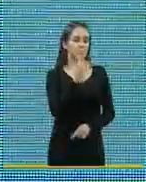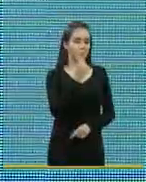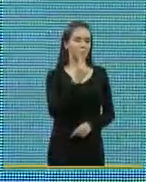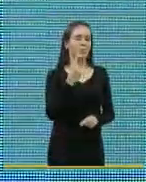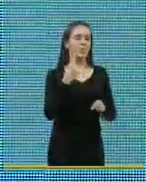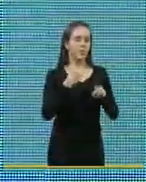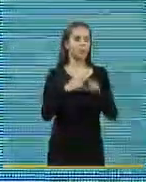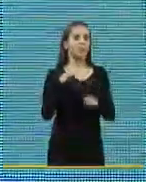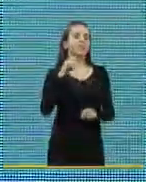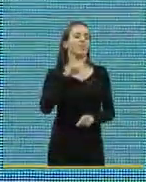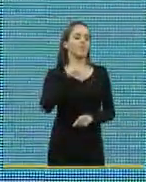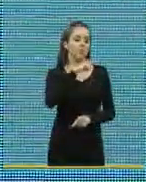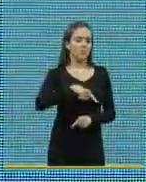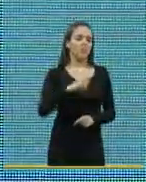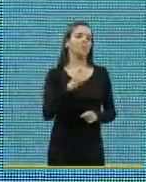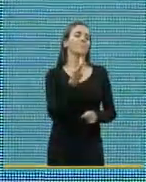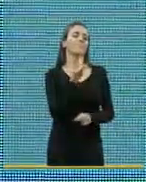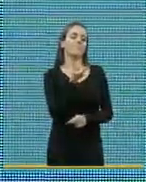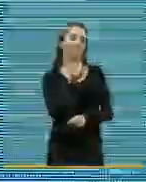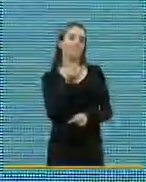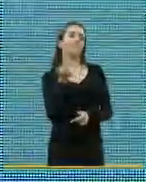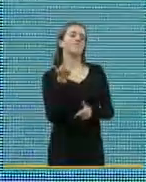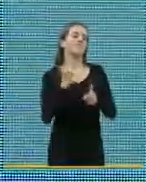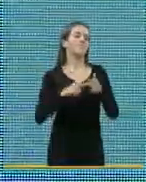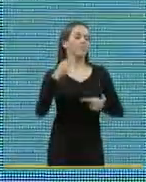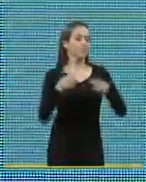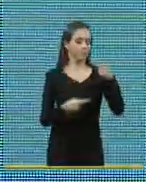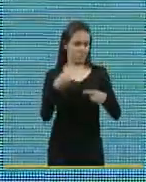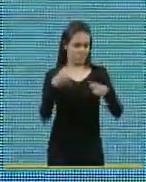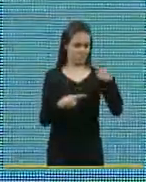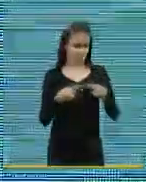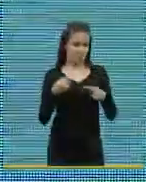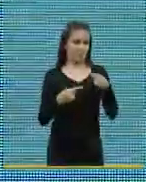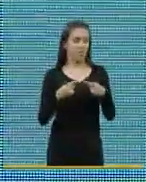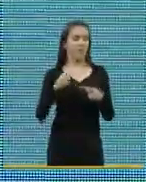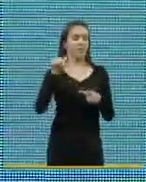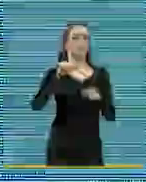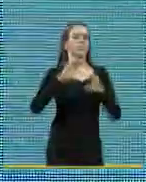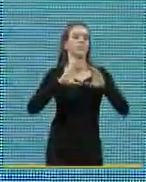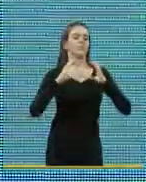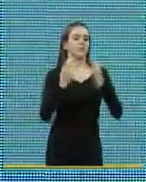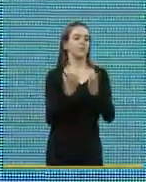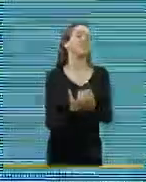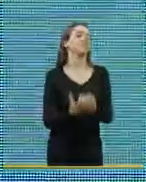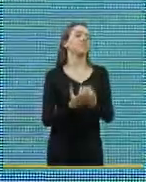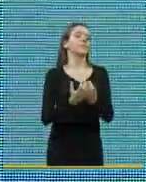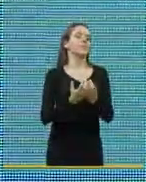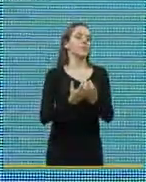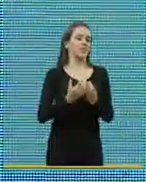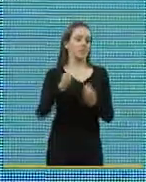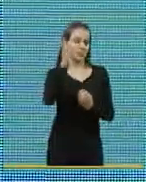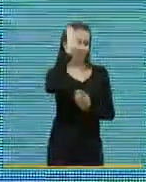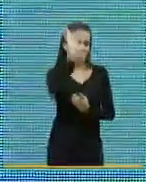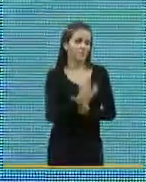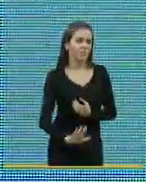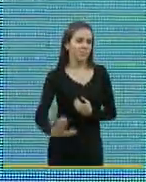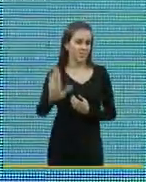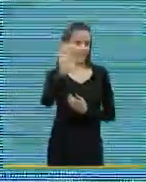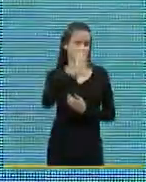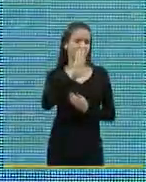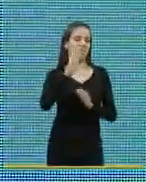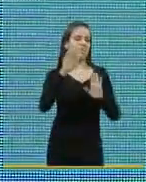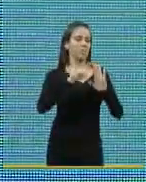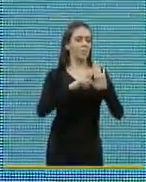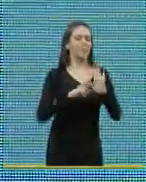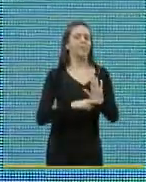temos capital político qualquer um de nós para conseguir de um congresso nacional reacionário uma regulamentação da